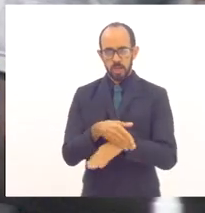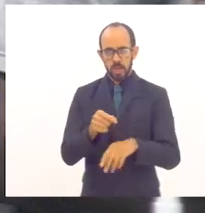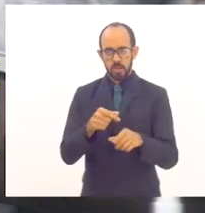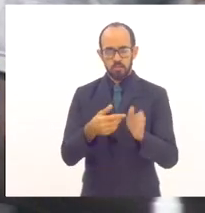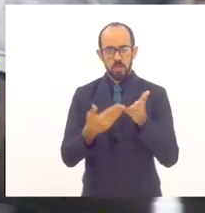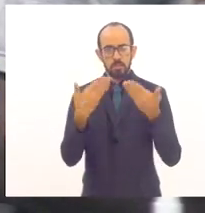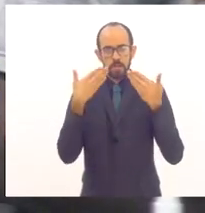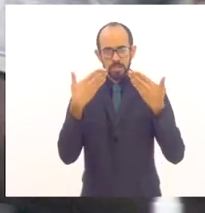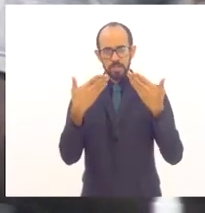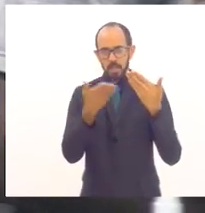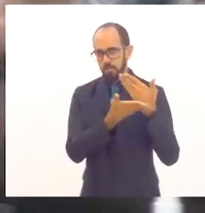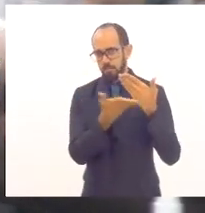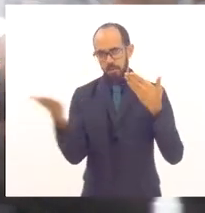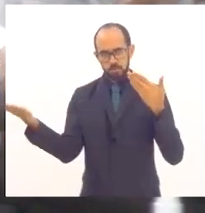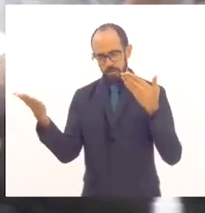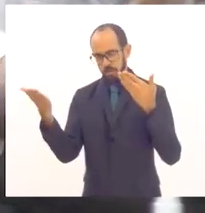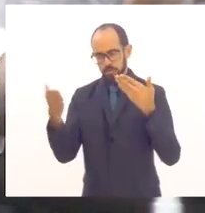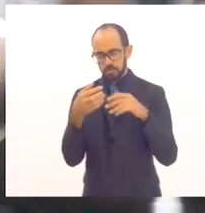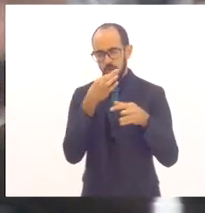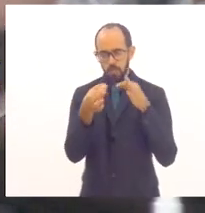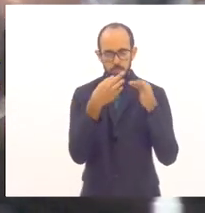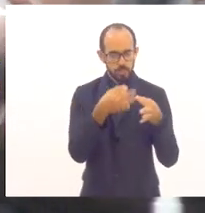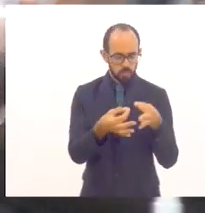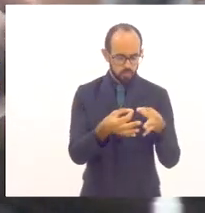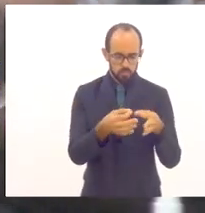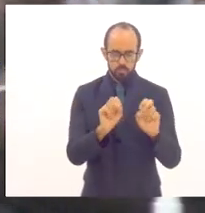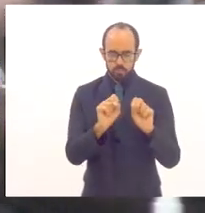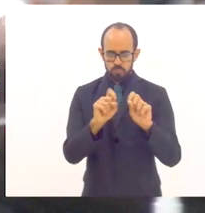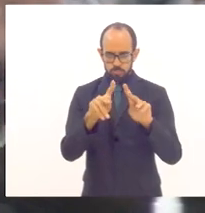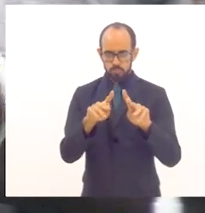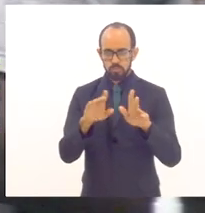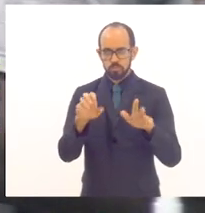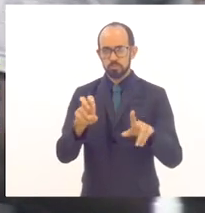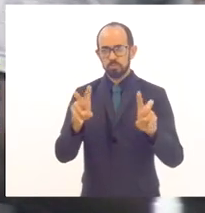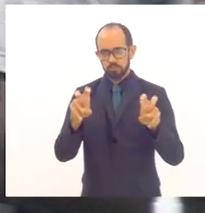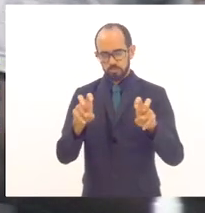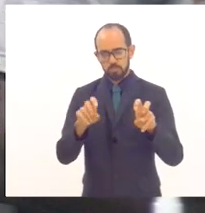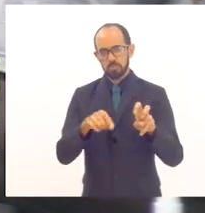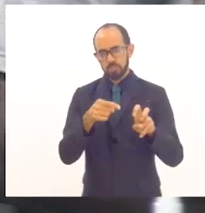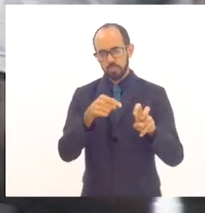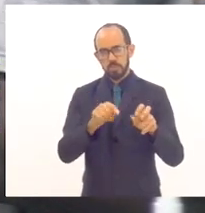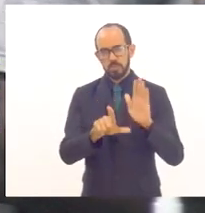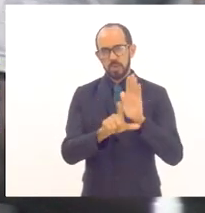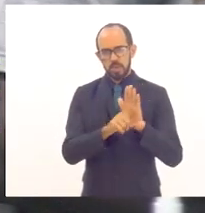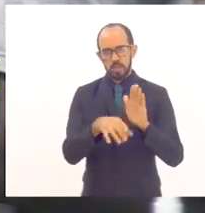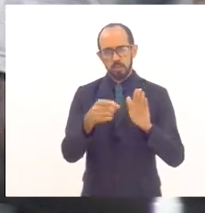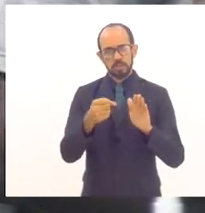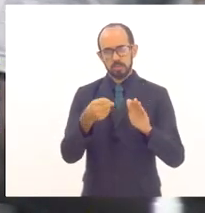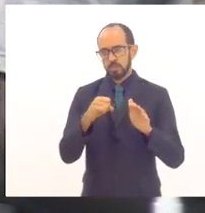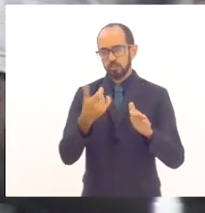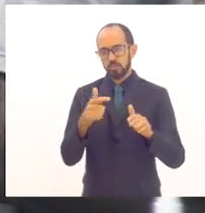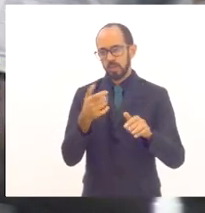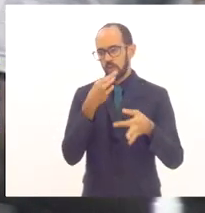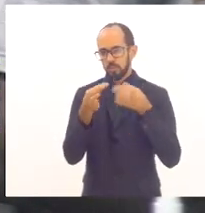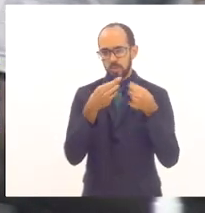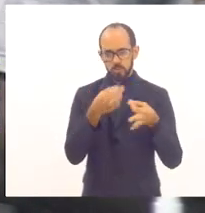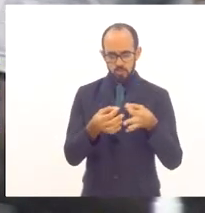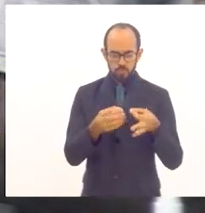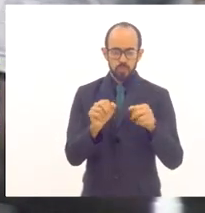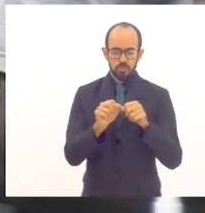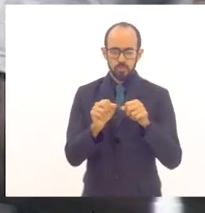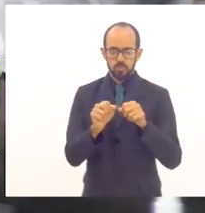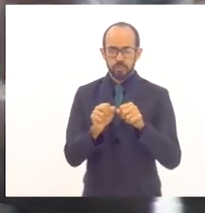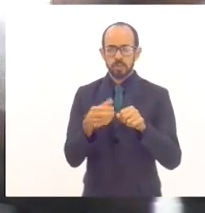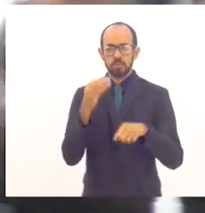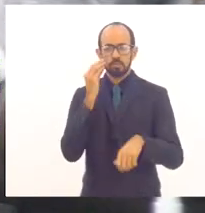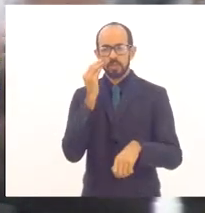apresentar para consulta para as pessoas se manifestarem. Então, em relação a isso, já que não houve pronunciamentos, vamos tentar